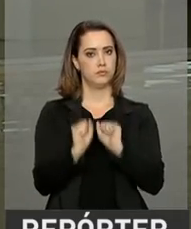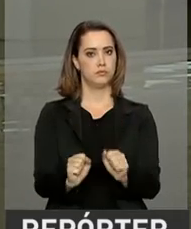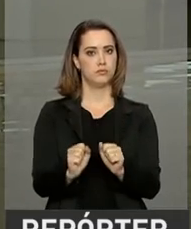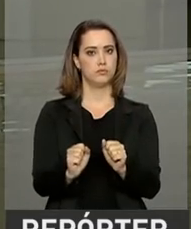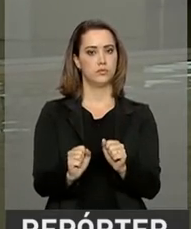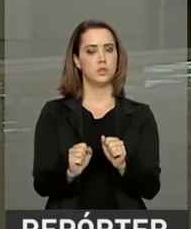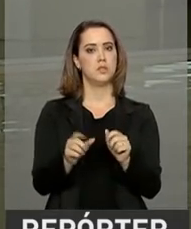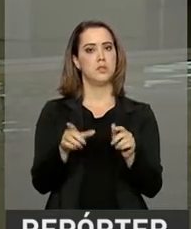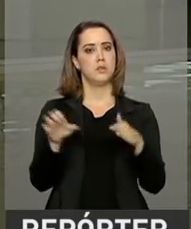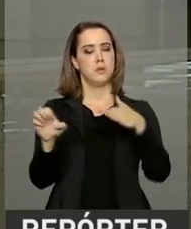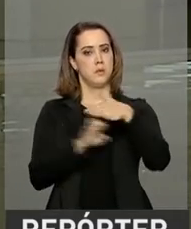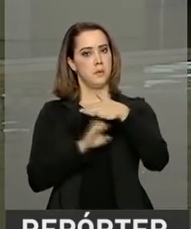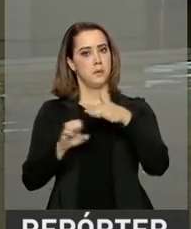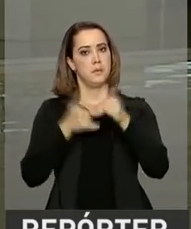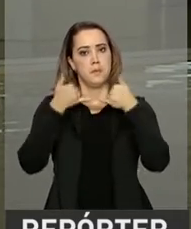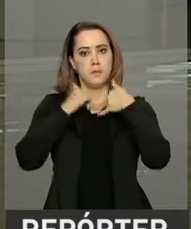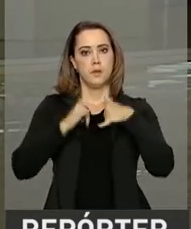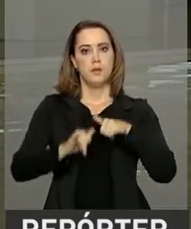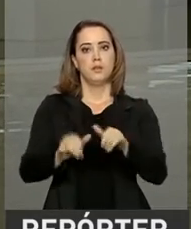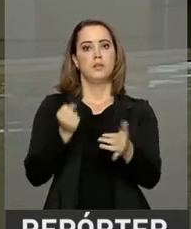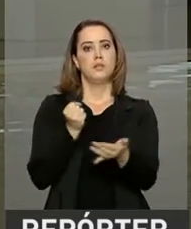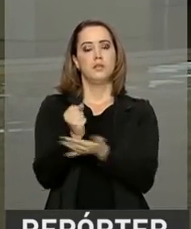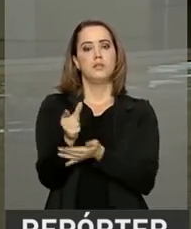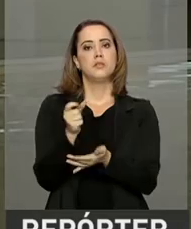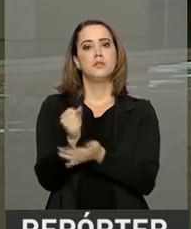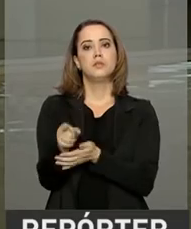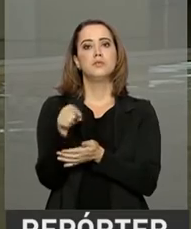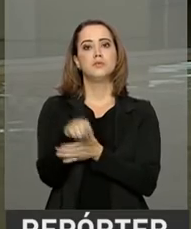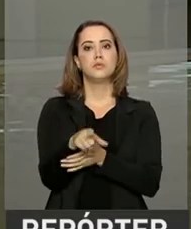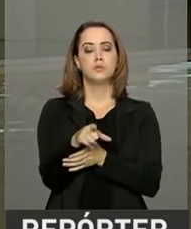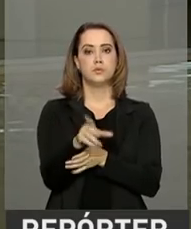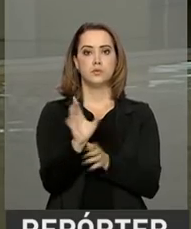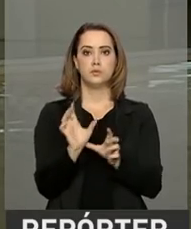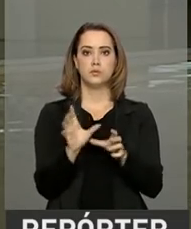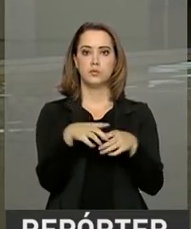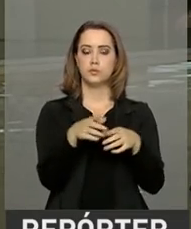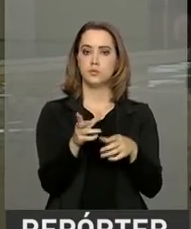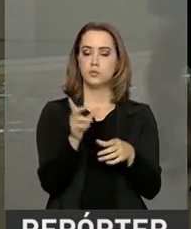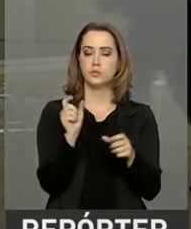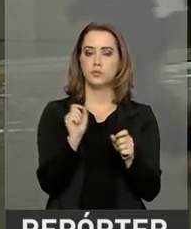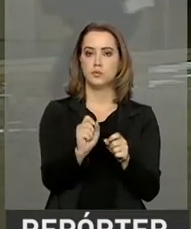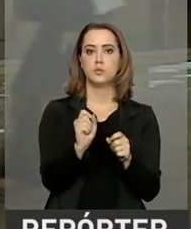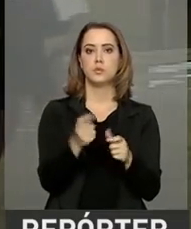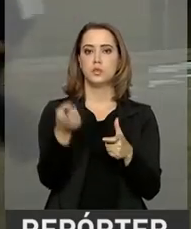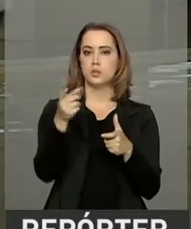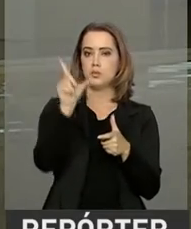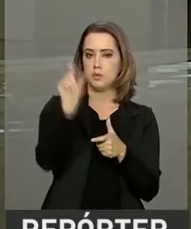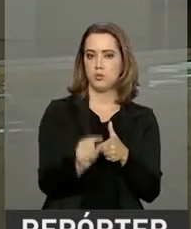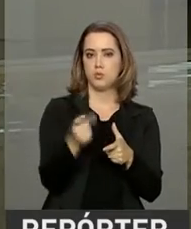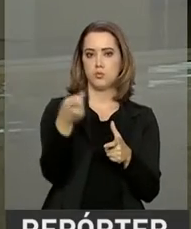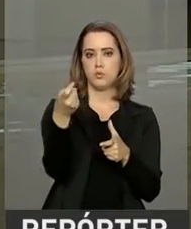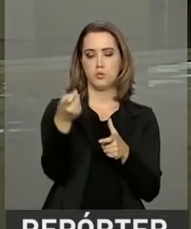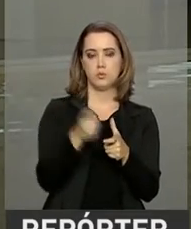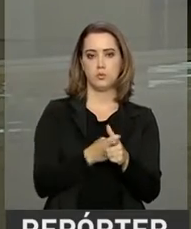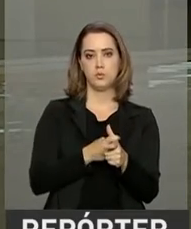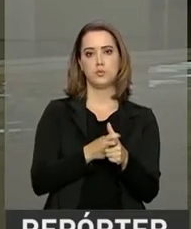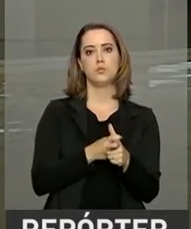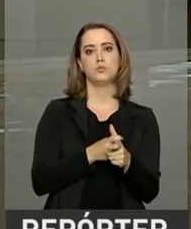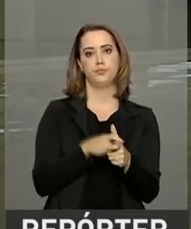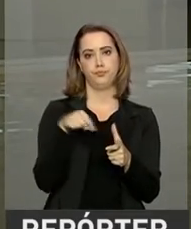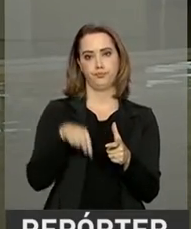eletrobrás vender a participação que tem empresas elétricas para bater com esses recursos a dívida que possui no